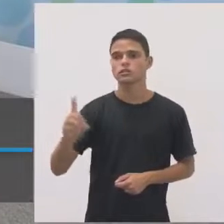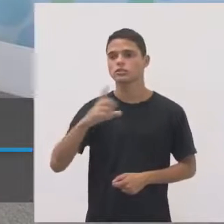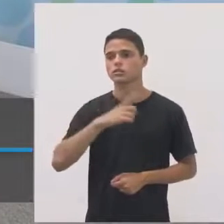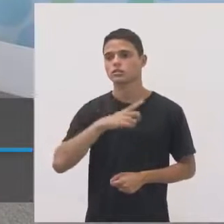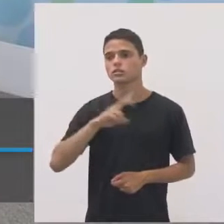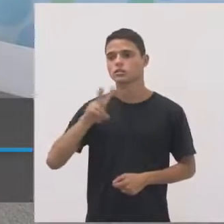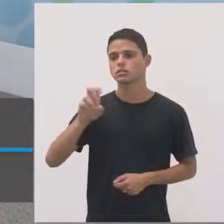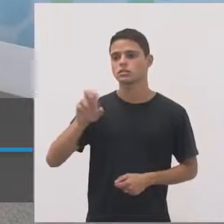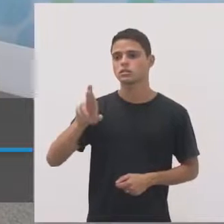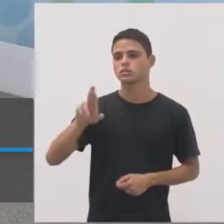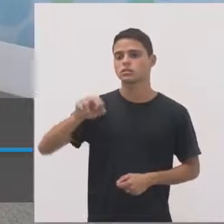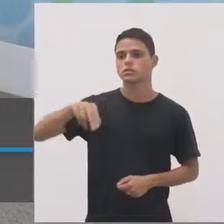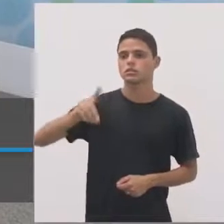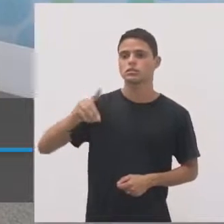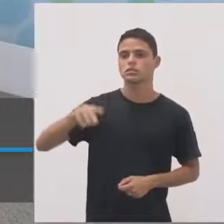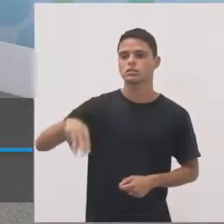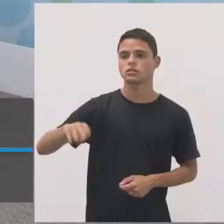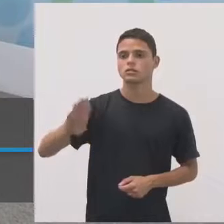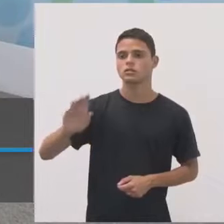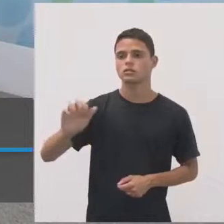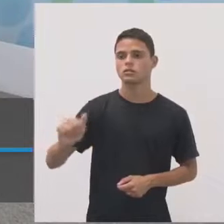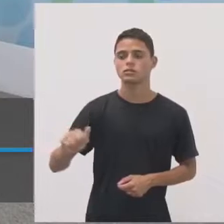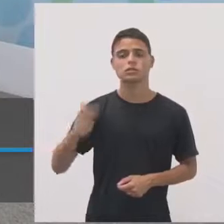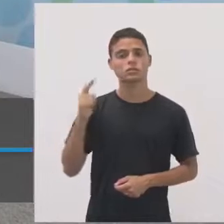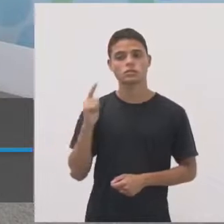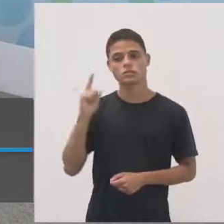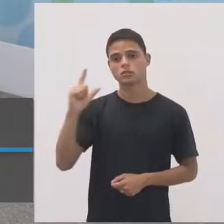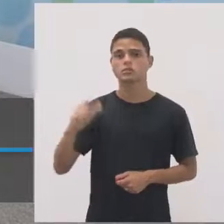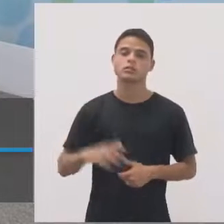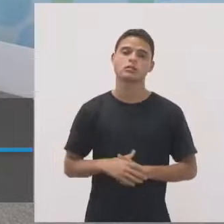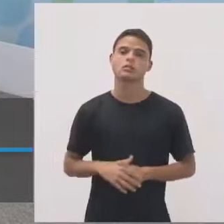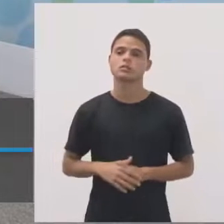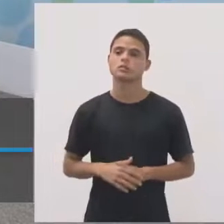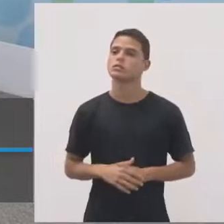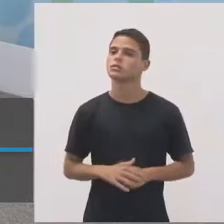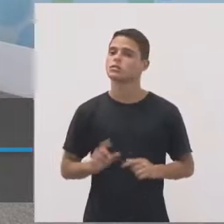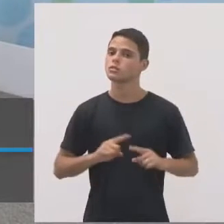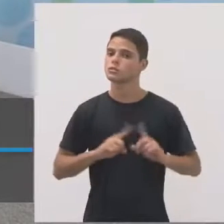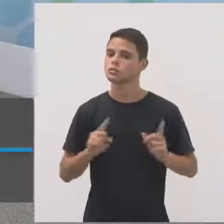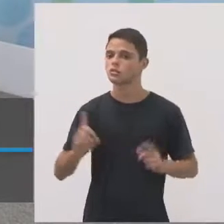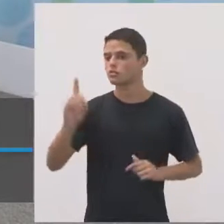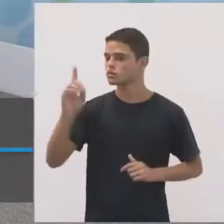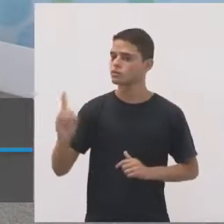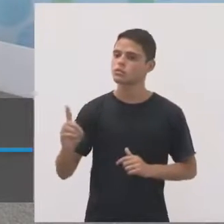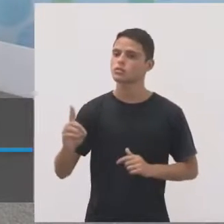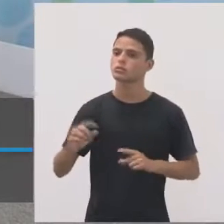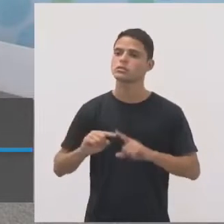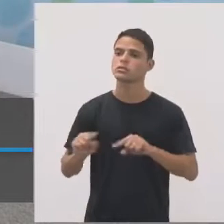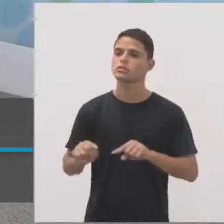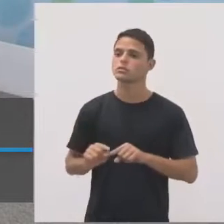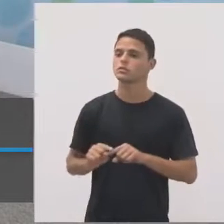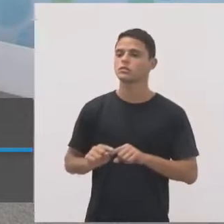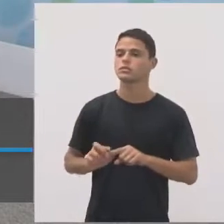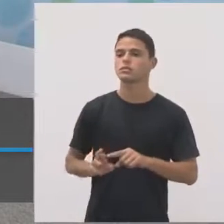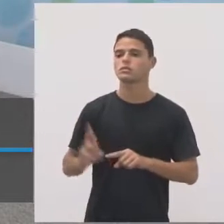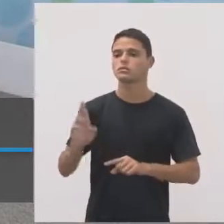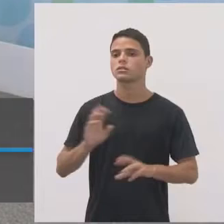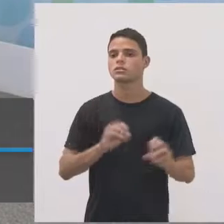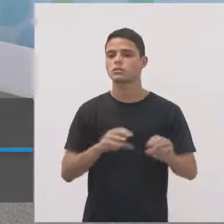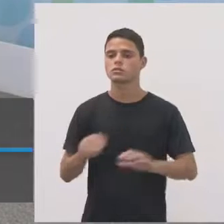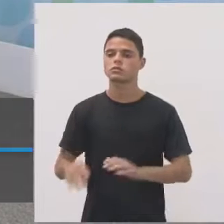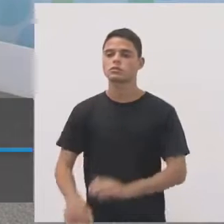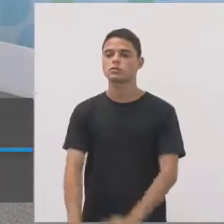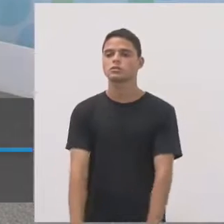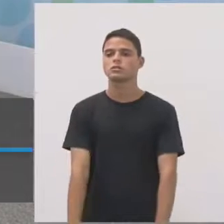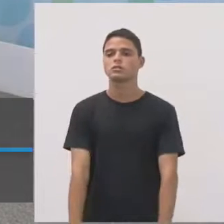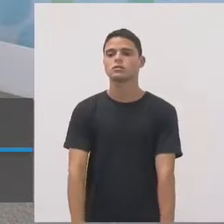de manutenção, às vezes, e ele consegue reparar, tá bom? Agora, se for na diretoria e nas secretarias, eu acredito que... Mas tudo depende também